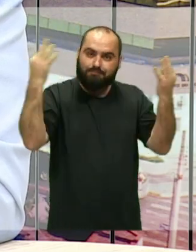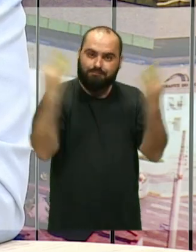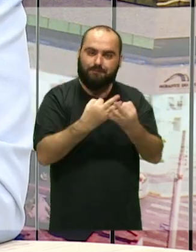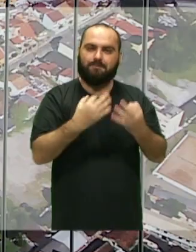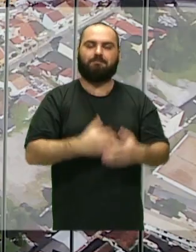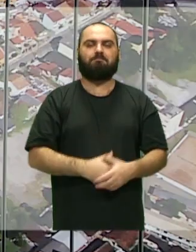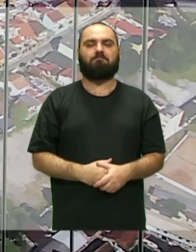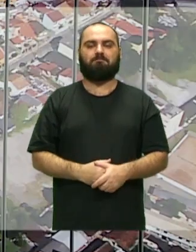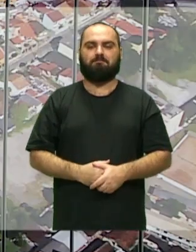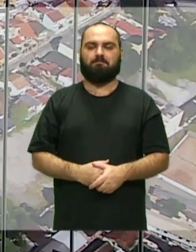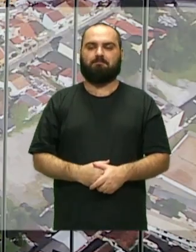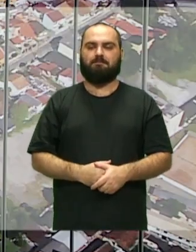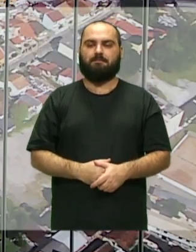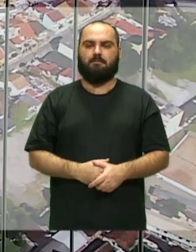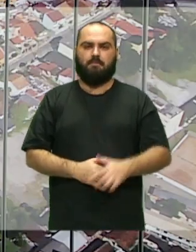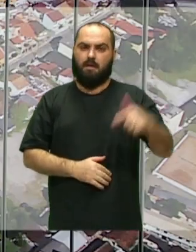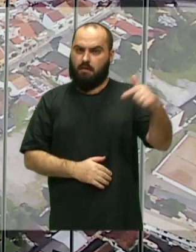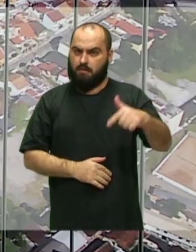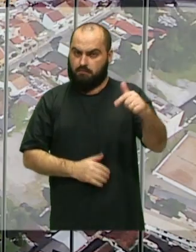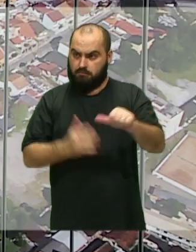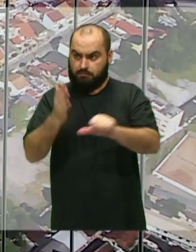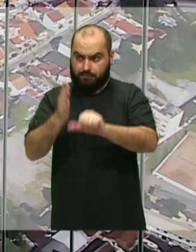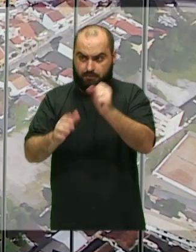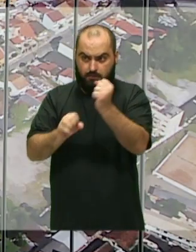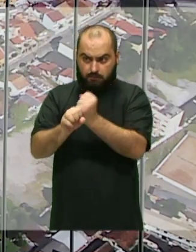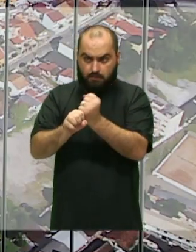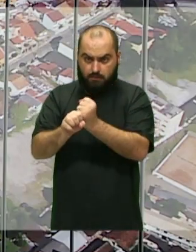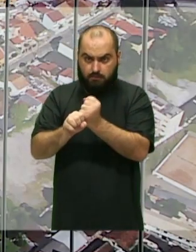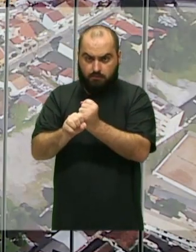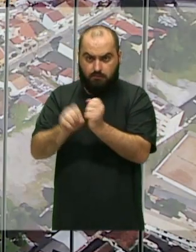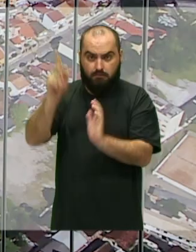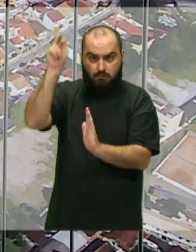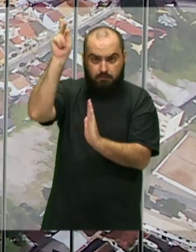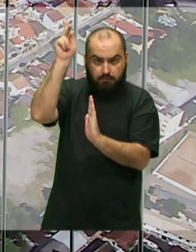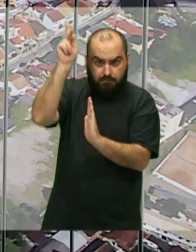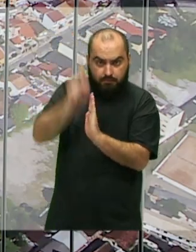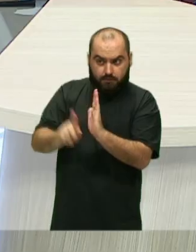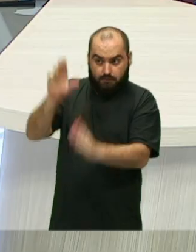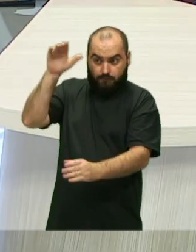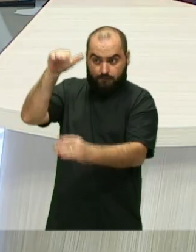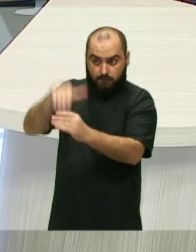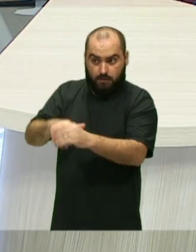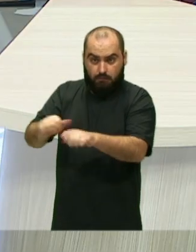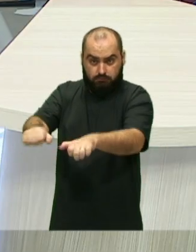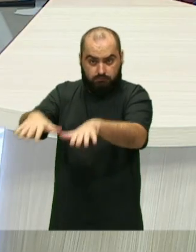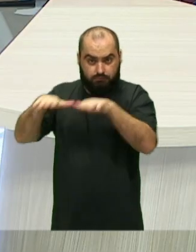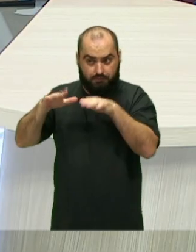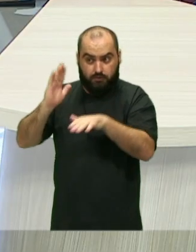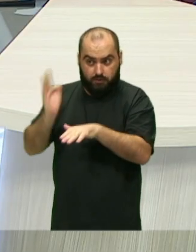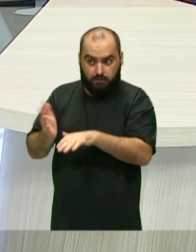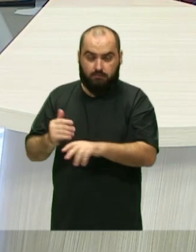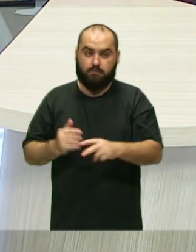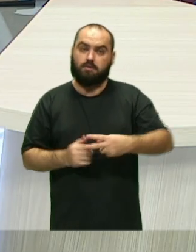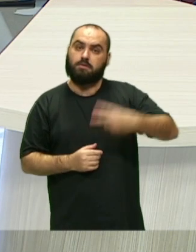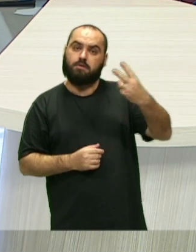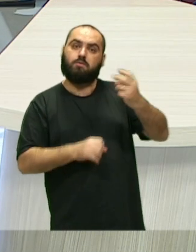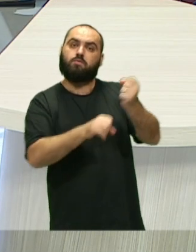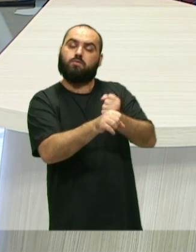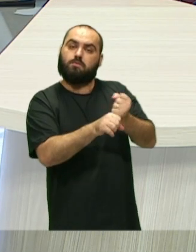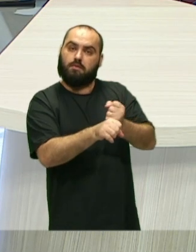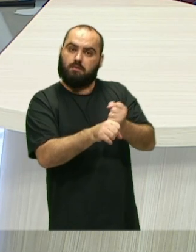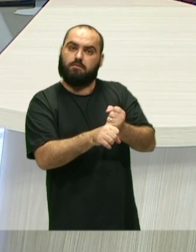vem por aí essa legislatura o primeiro ano dela você percebeu o projeto votado e aprovado em plenário né segundo ano o grupo